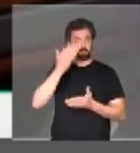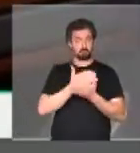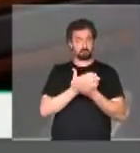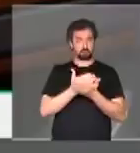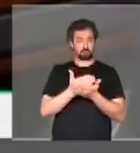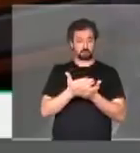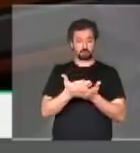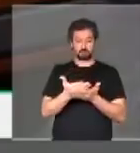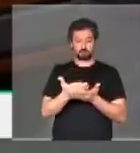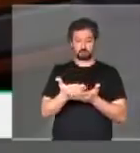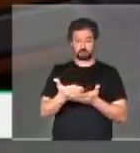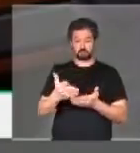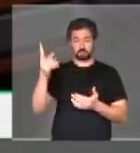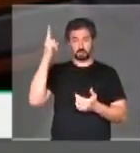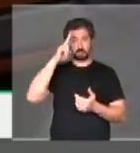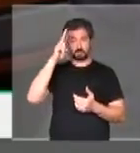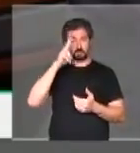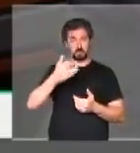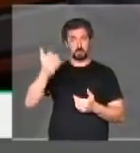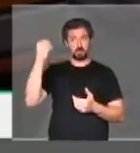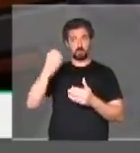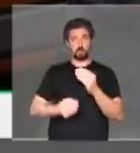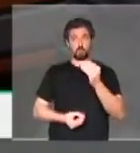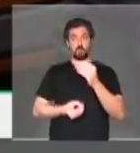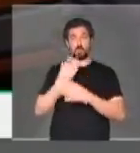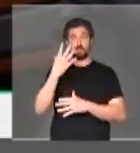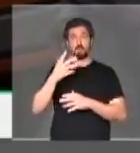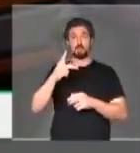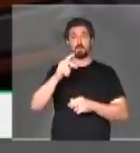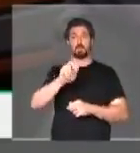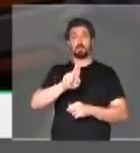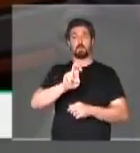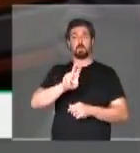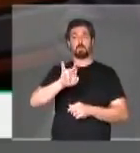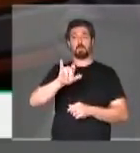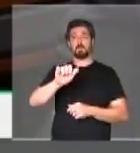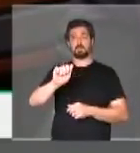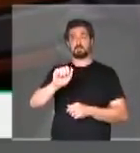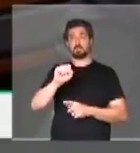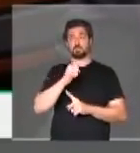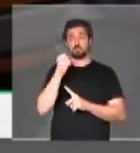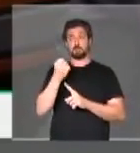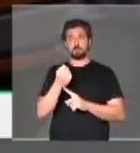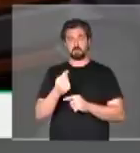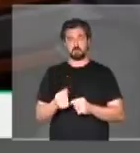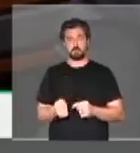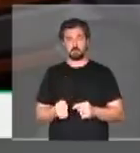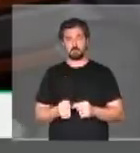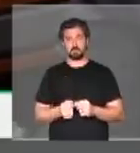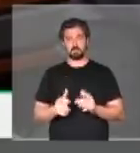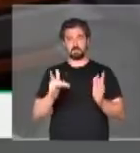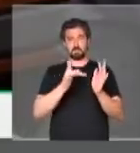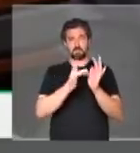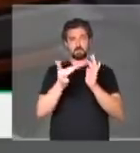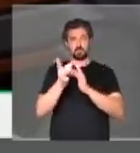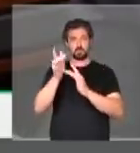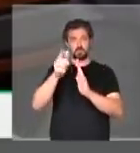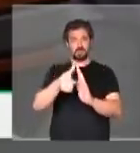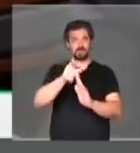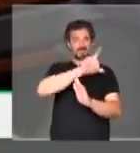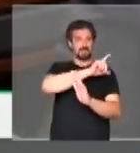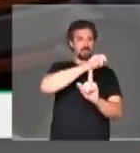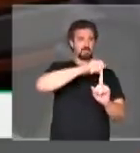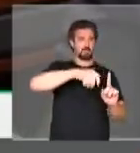pronunciamento relembrando como é que surge o conceito de previdência social. Muito antes de Cristo, quando